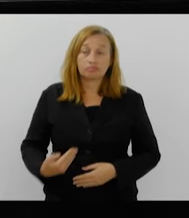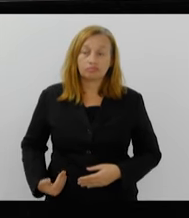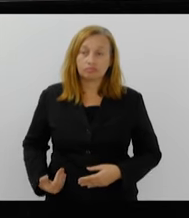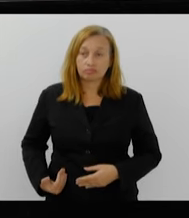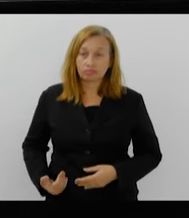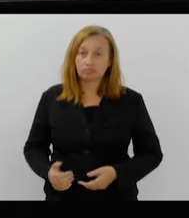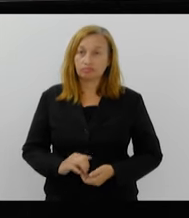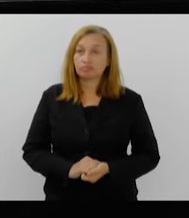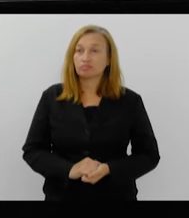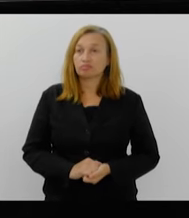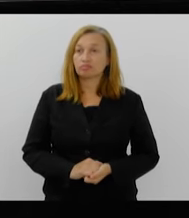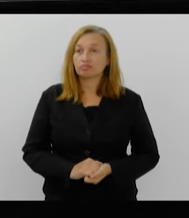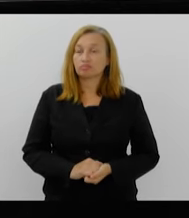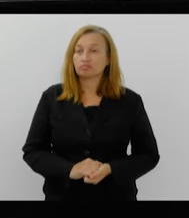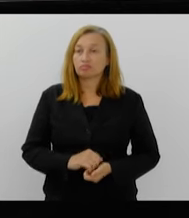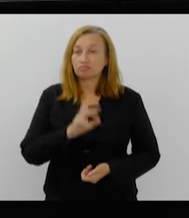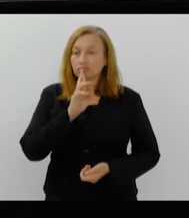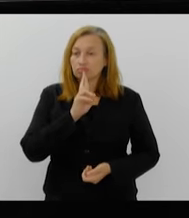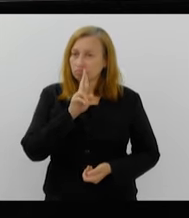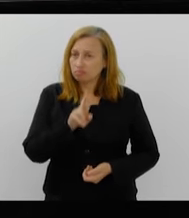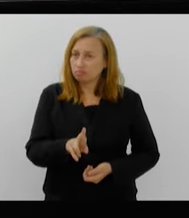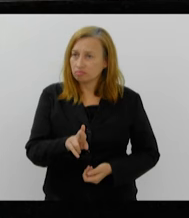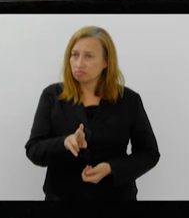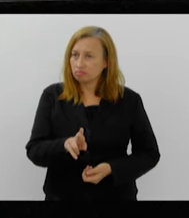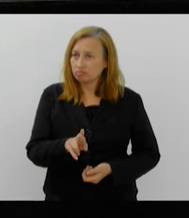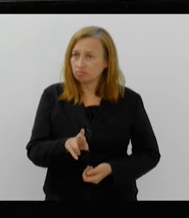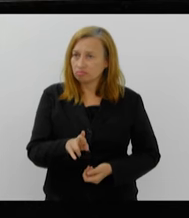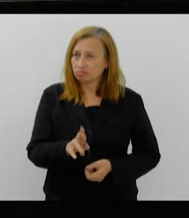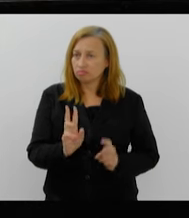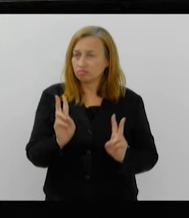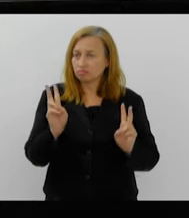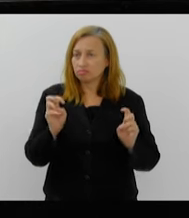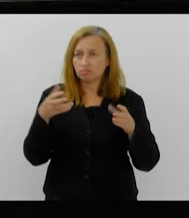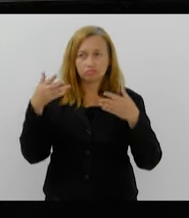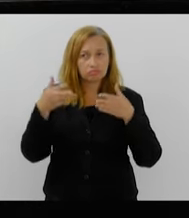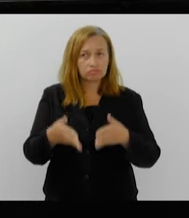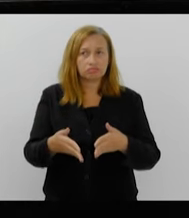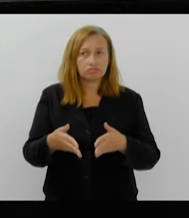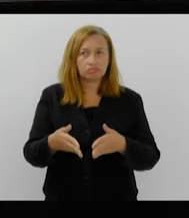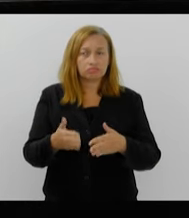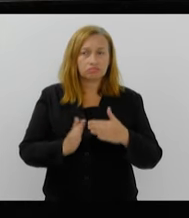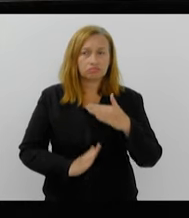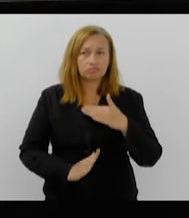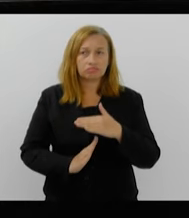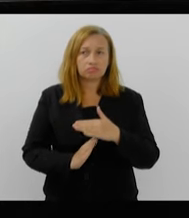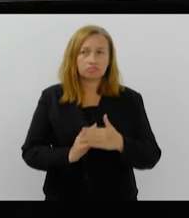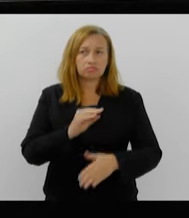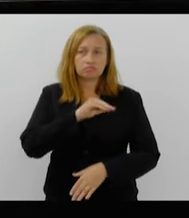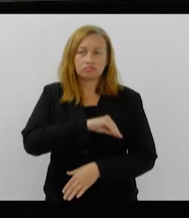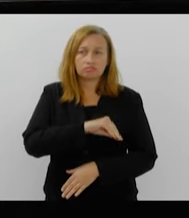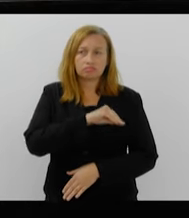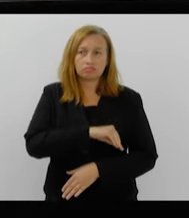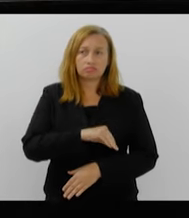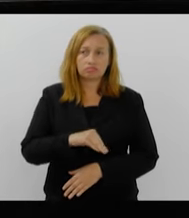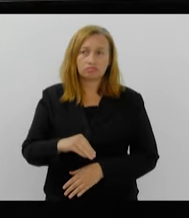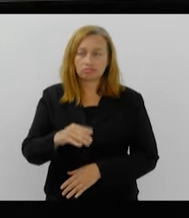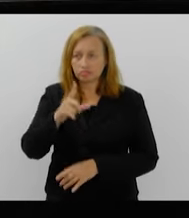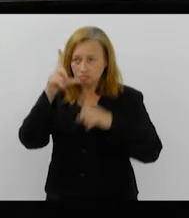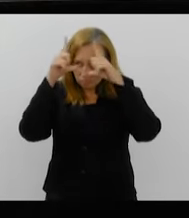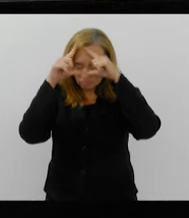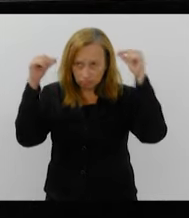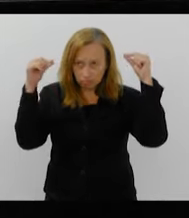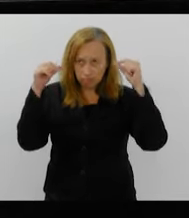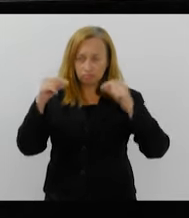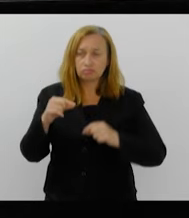longe de dar uma resposta a questões que são centrais, como o piso da enfermagem, dos trabalhadores da